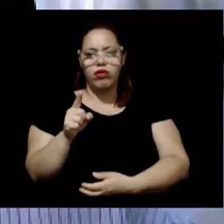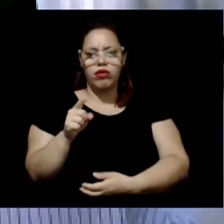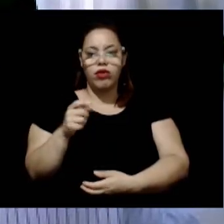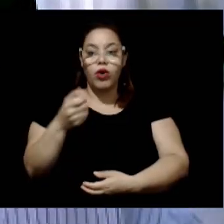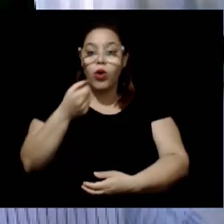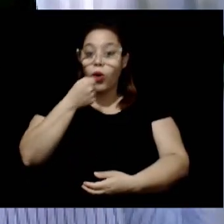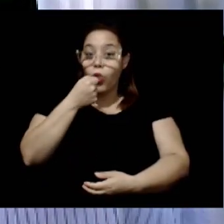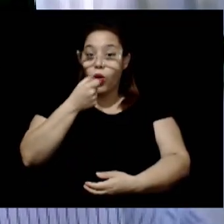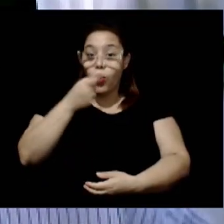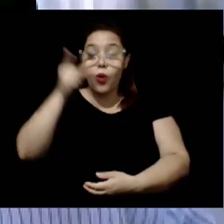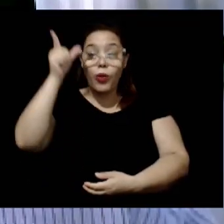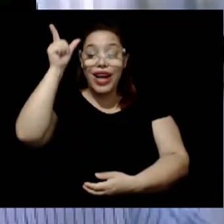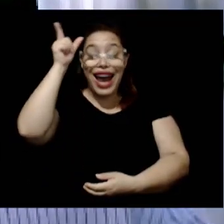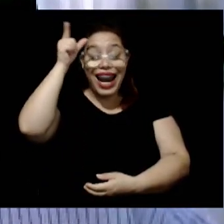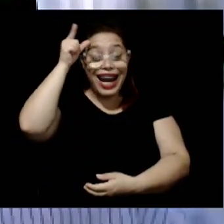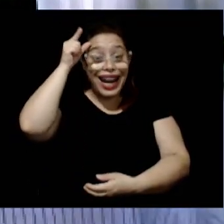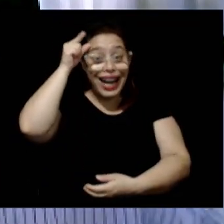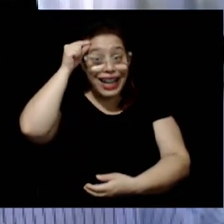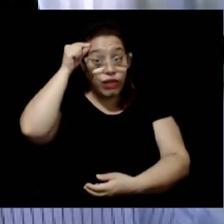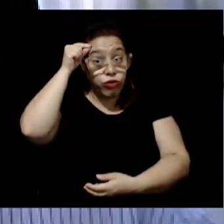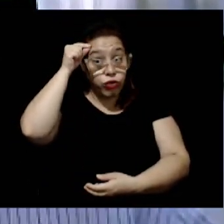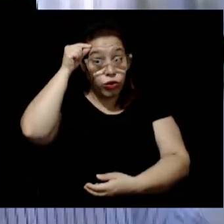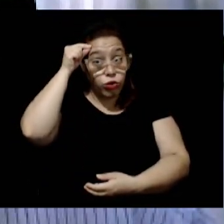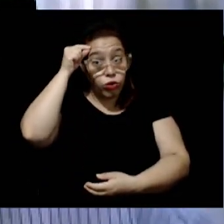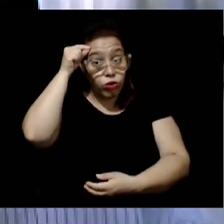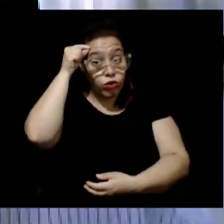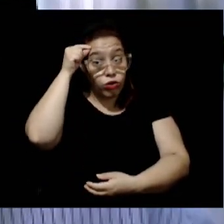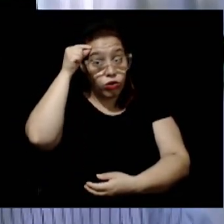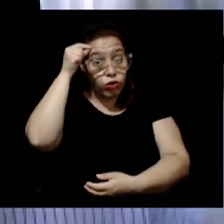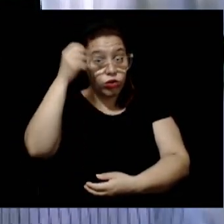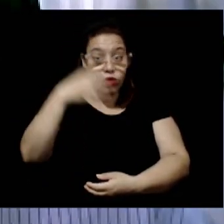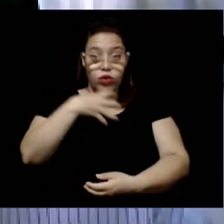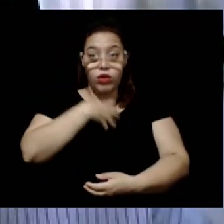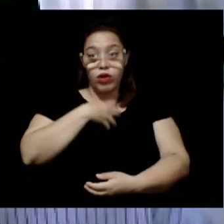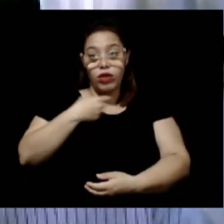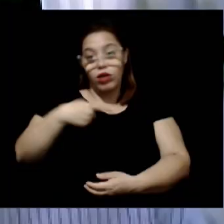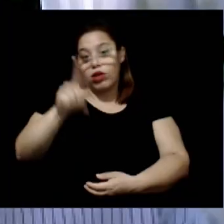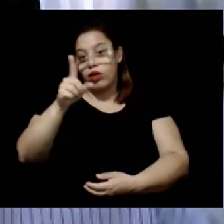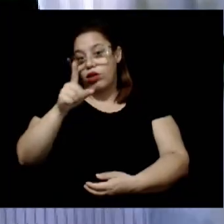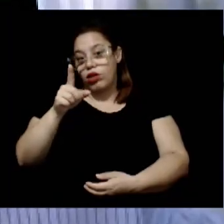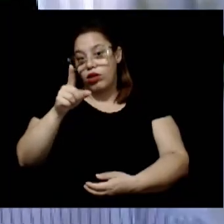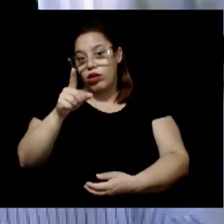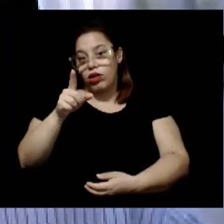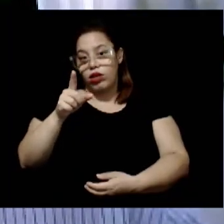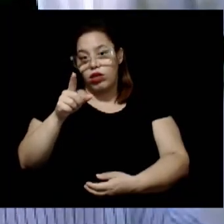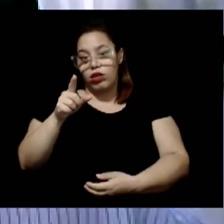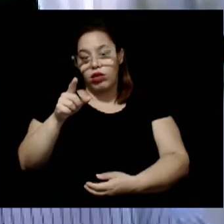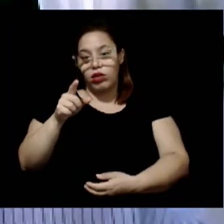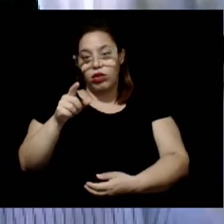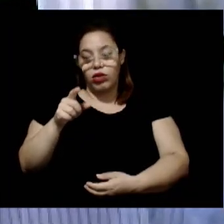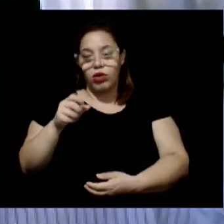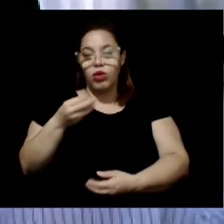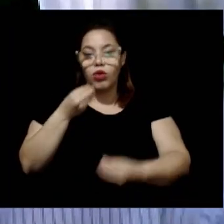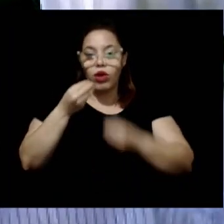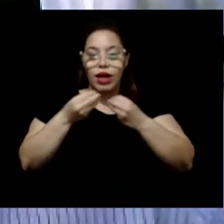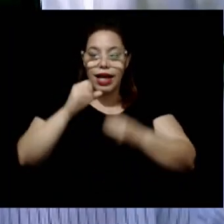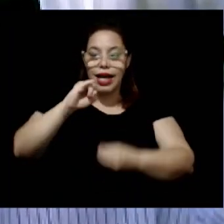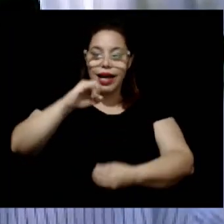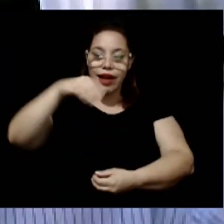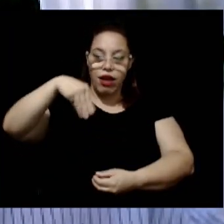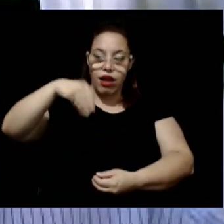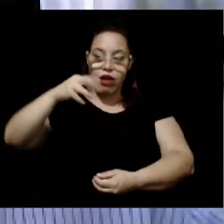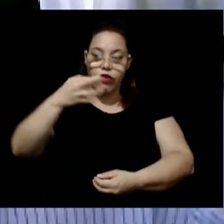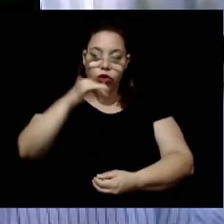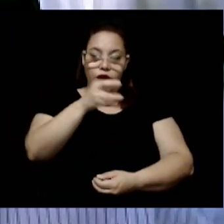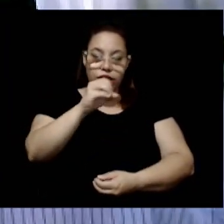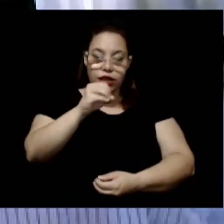sintomas, né? Alguns casos tem que ir para procedimentos mais invasivos, como infiltrações locais, de acordo